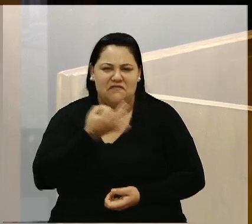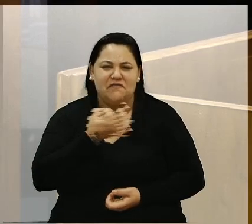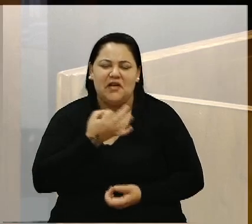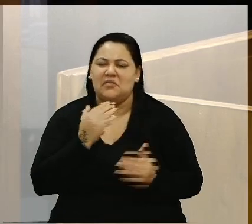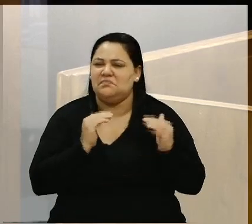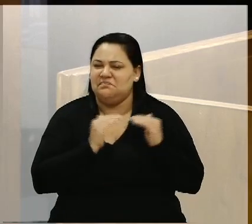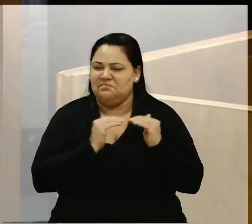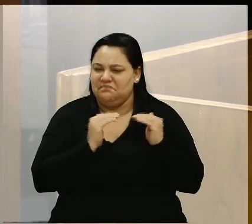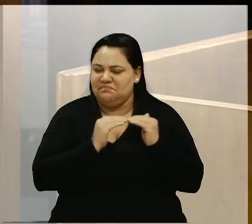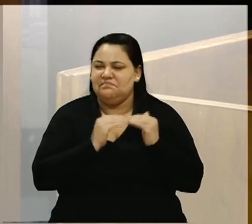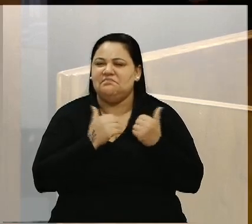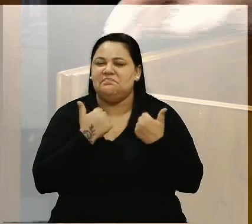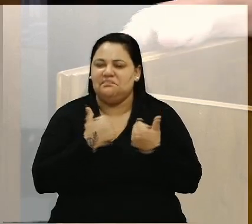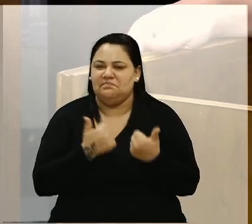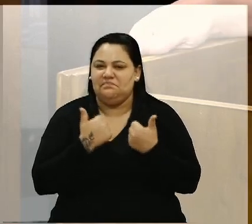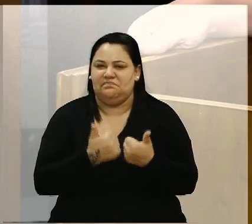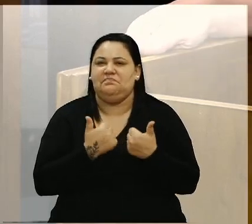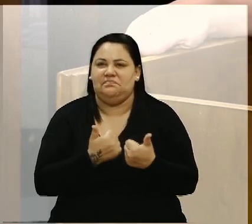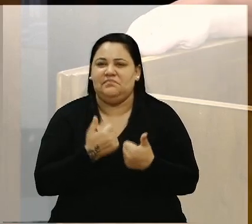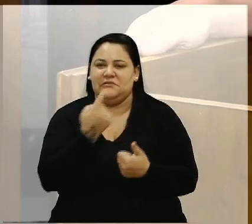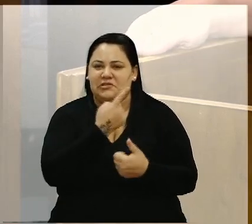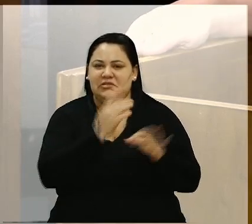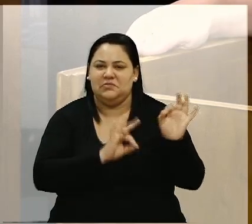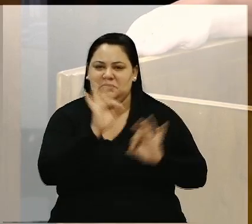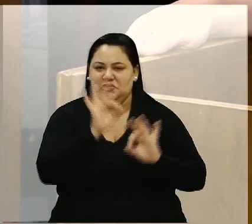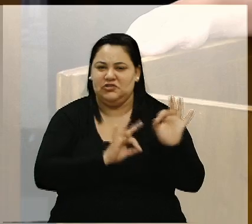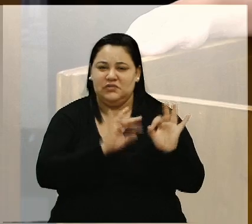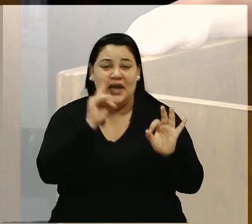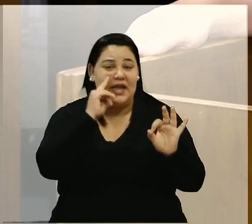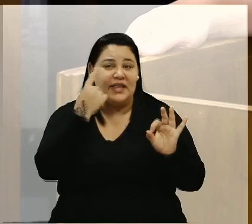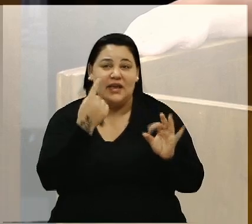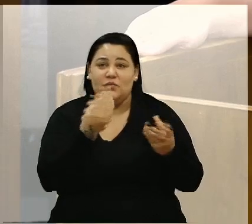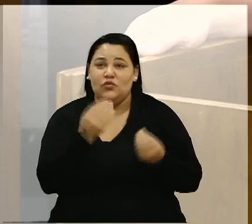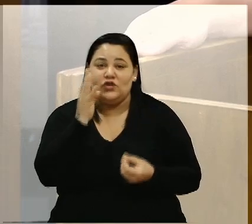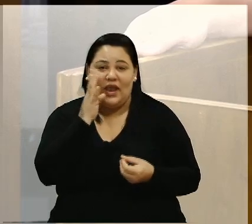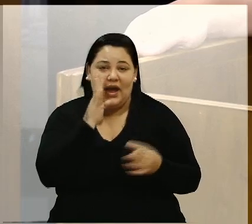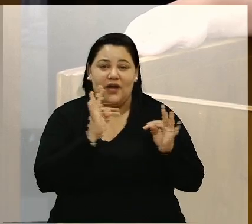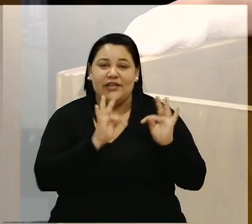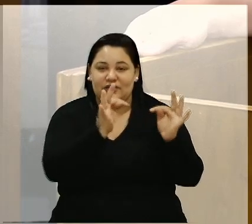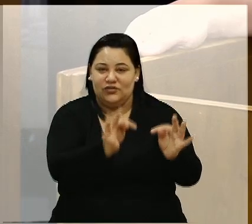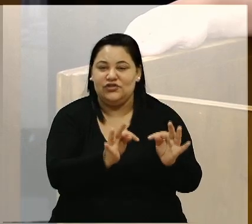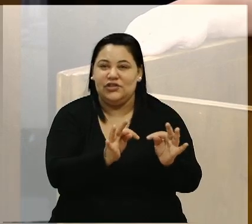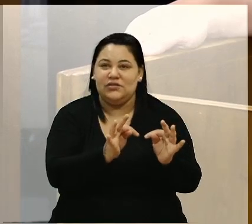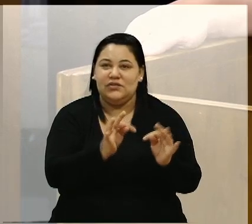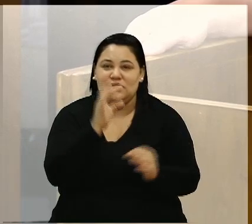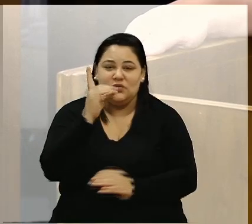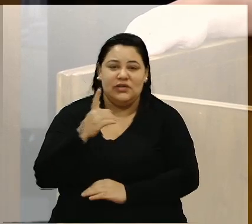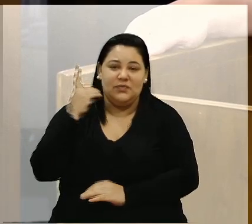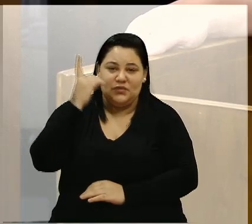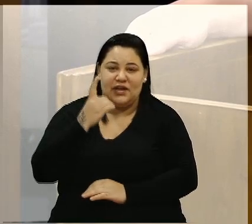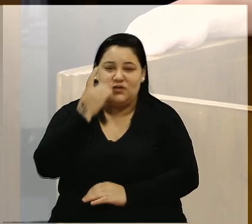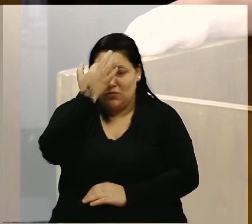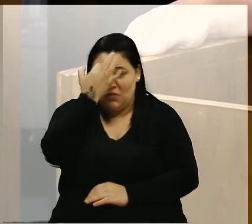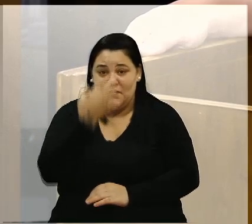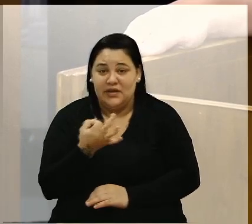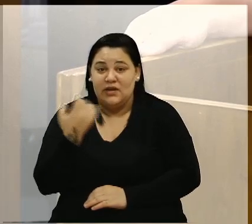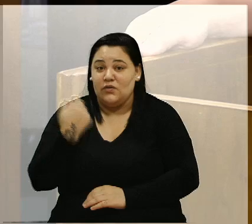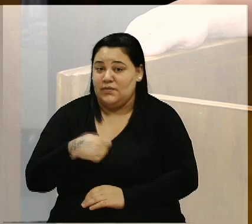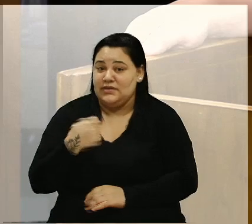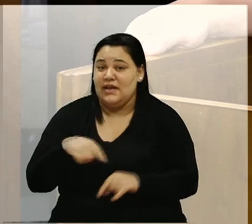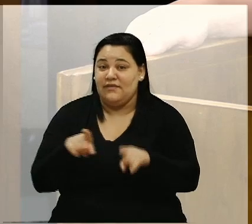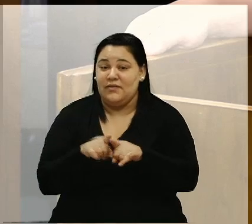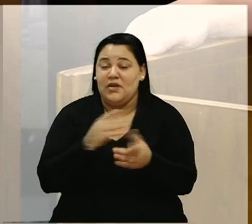pertinente esse projeto, vamos dizer, essa tecnologia que o deputado, né, entendeu e